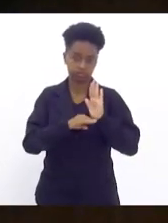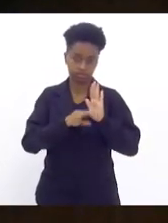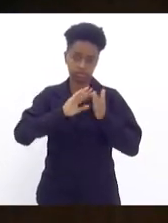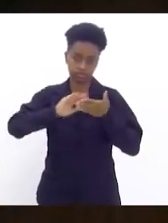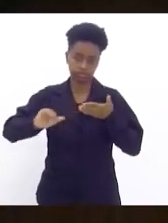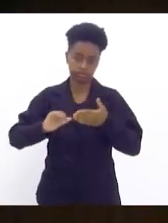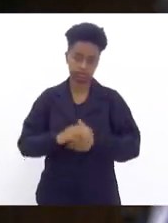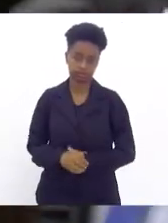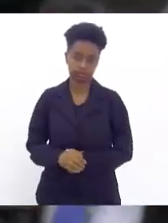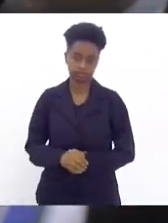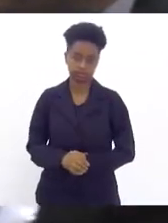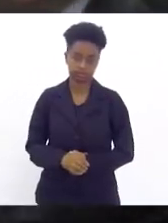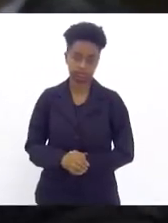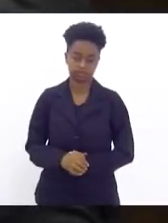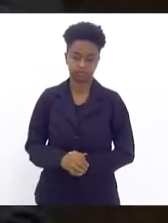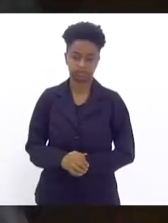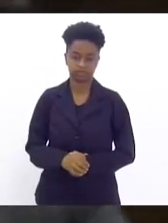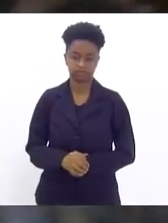pauta